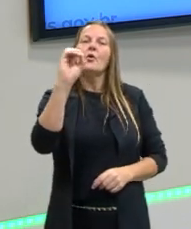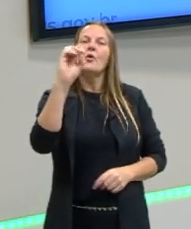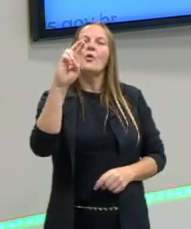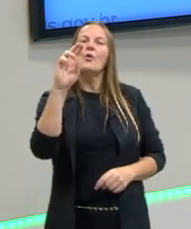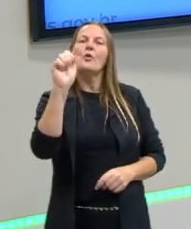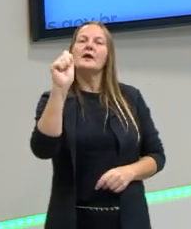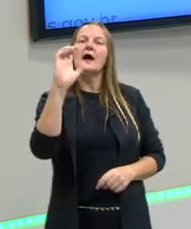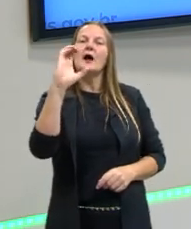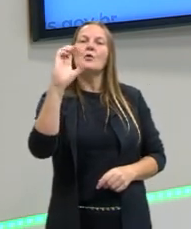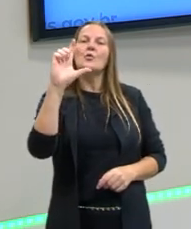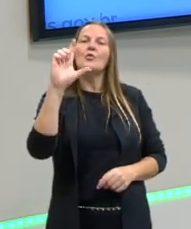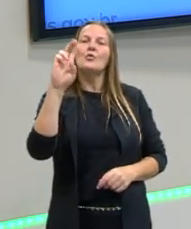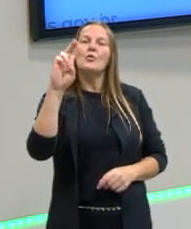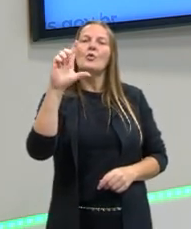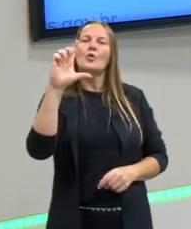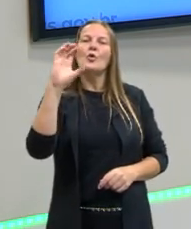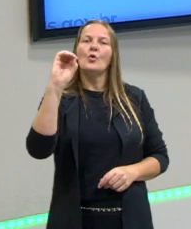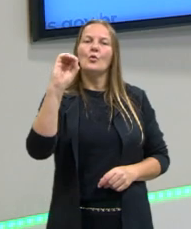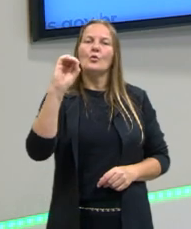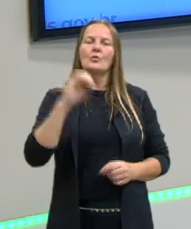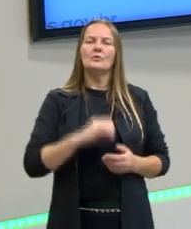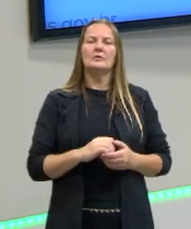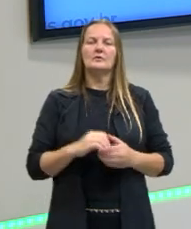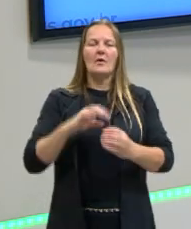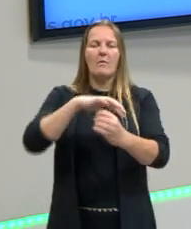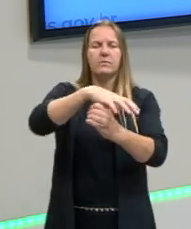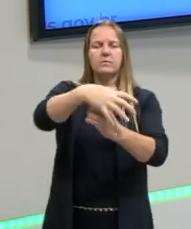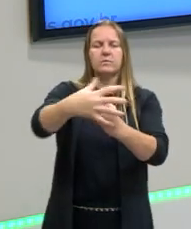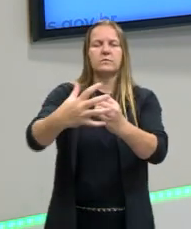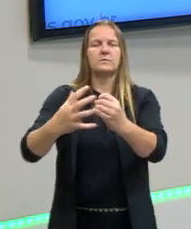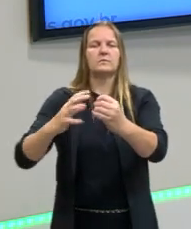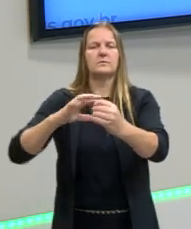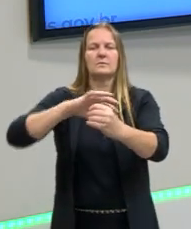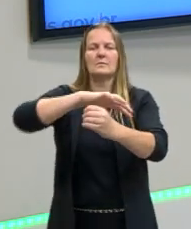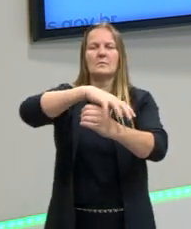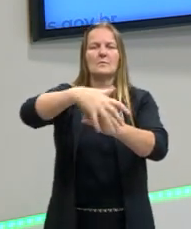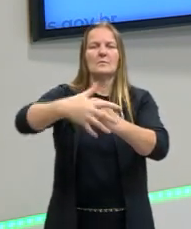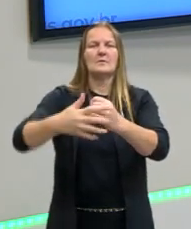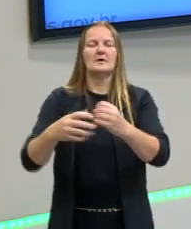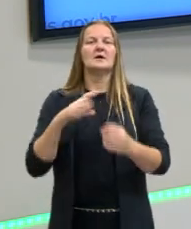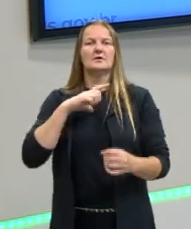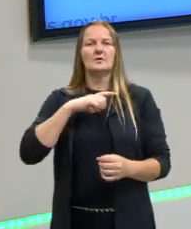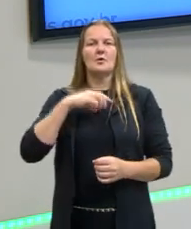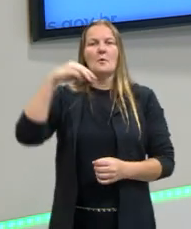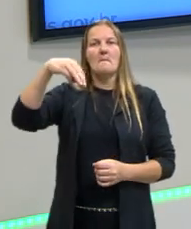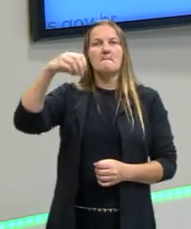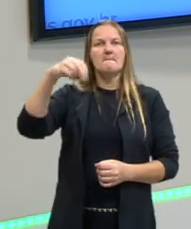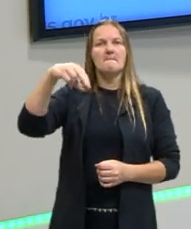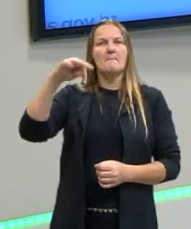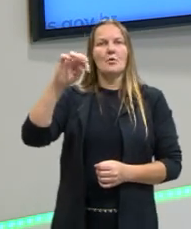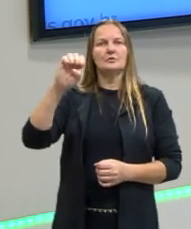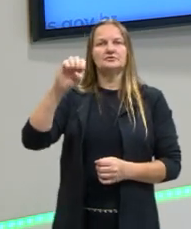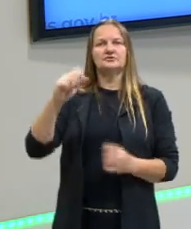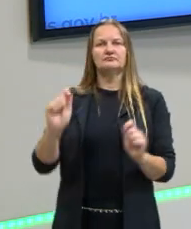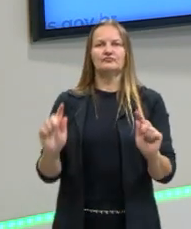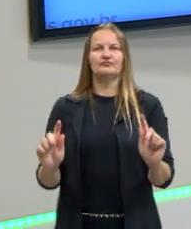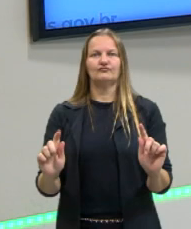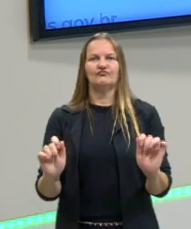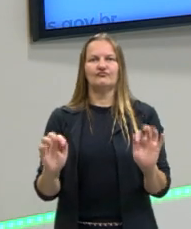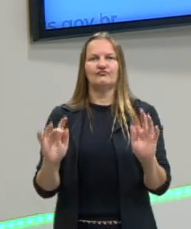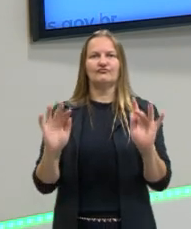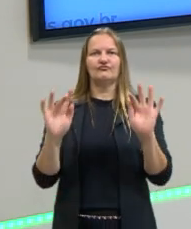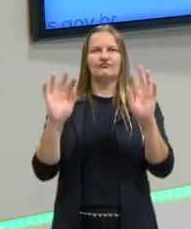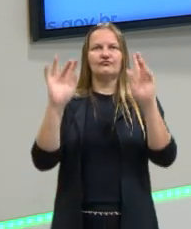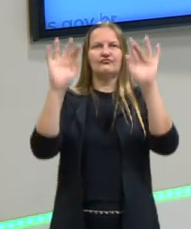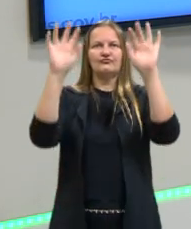Delfos é esse o monte de alvos era um monte que se pedia gases desses gases matavam os animais